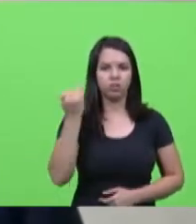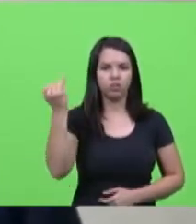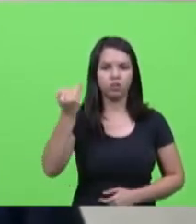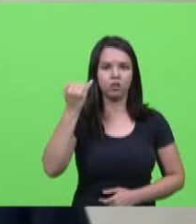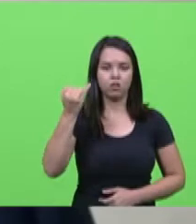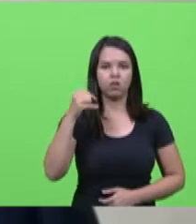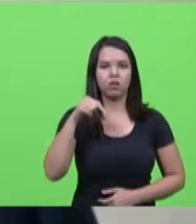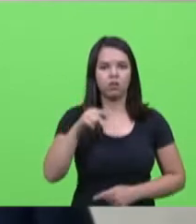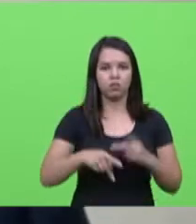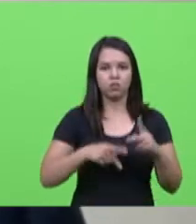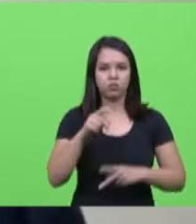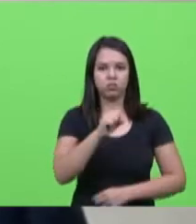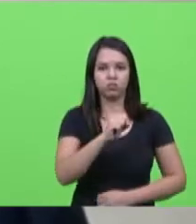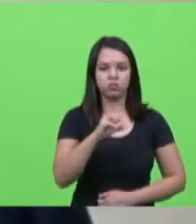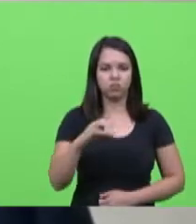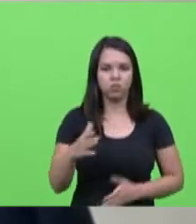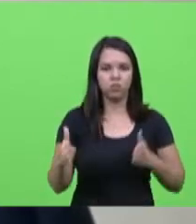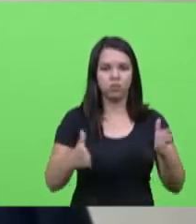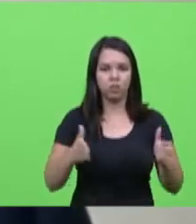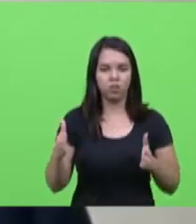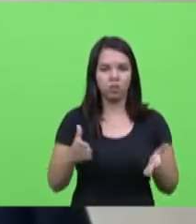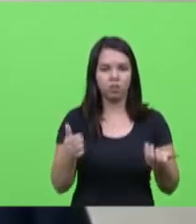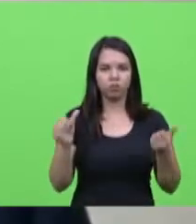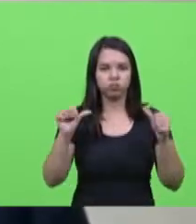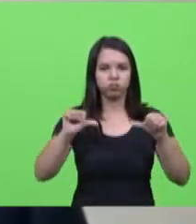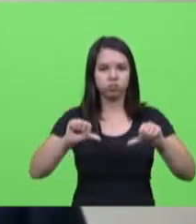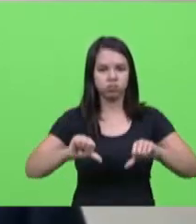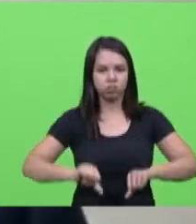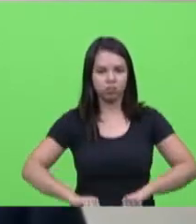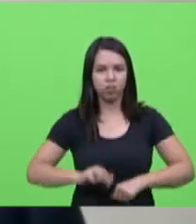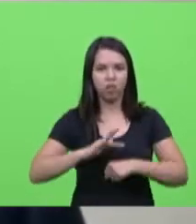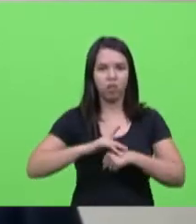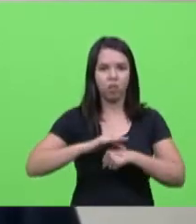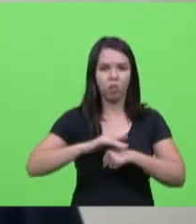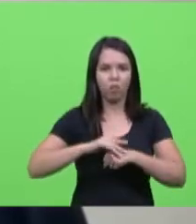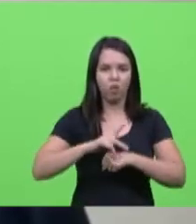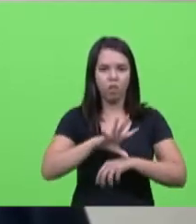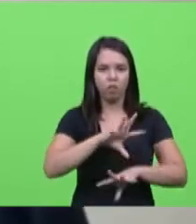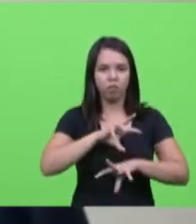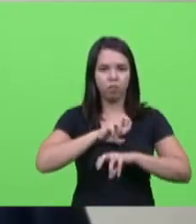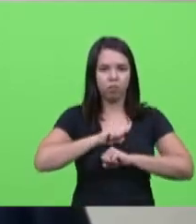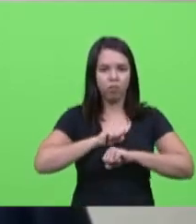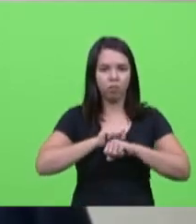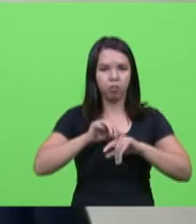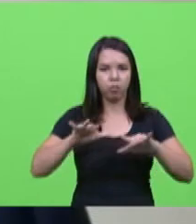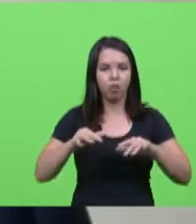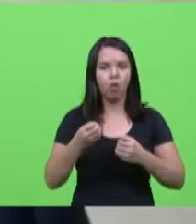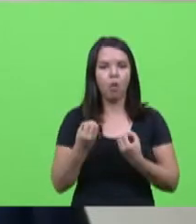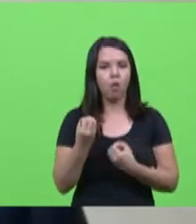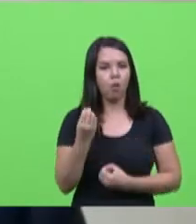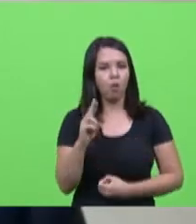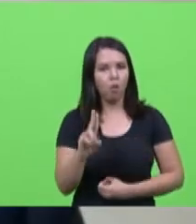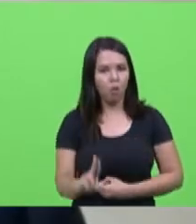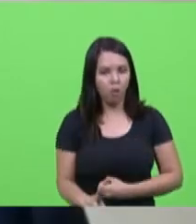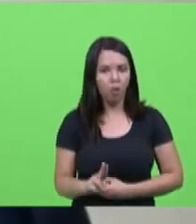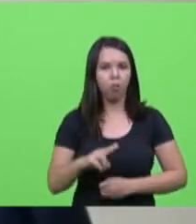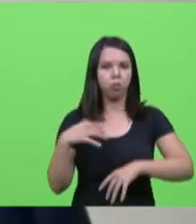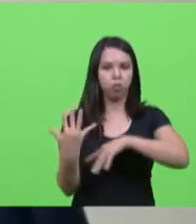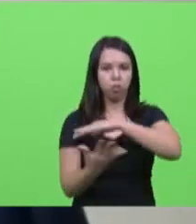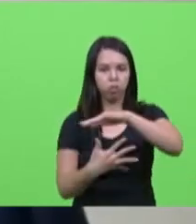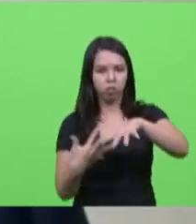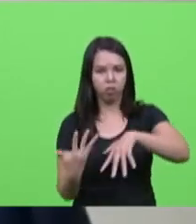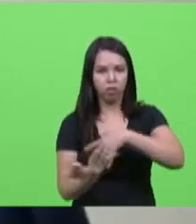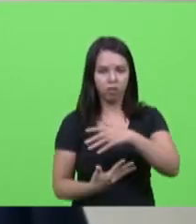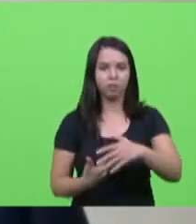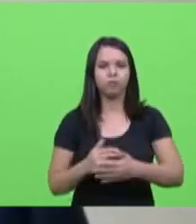Catarina em tempos de crises ocasionadas por moléstias contagiosas ou catástrofes naturais.